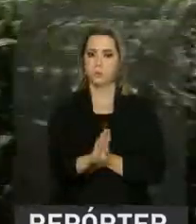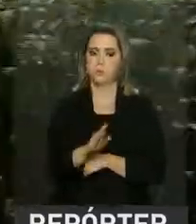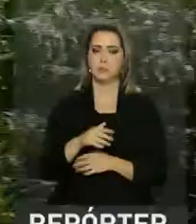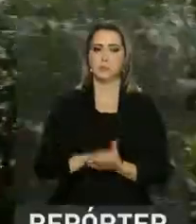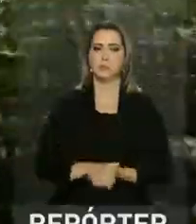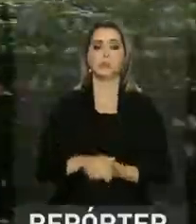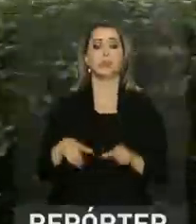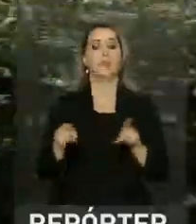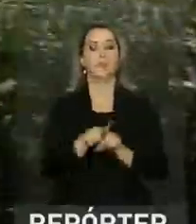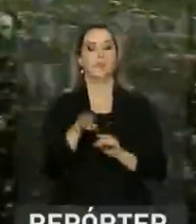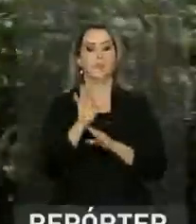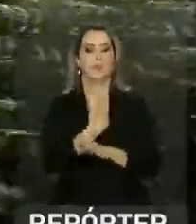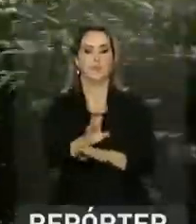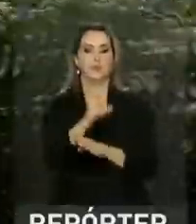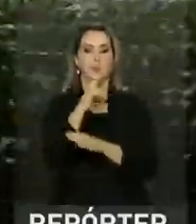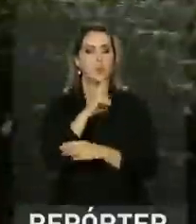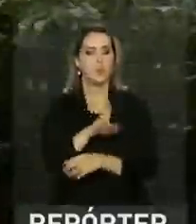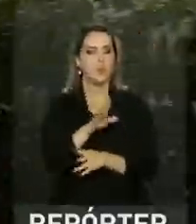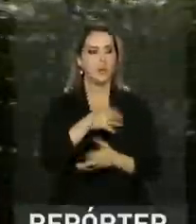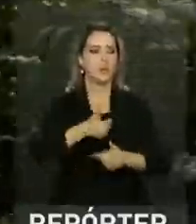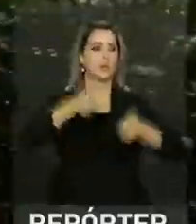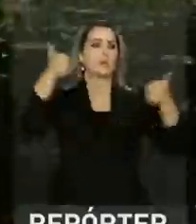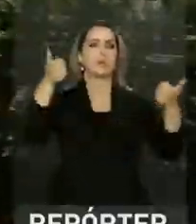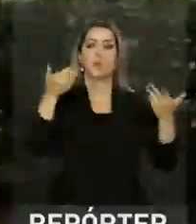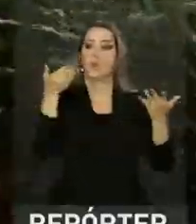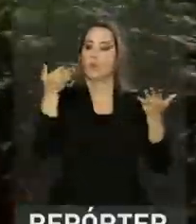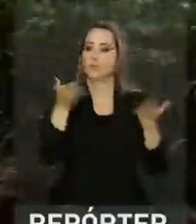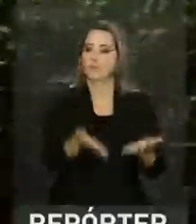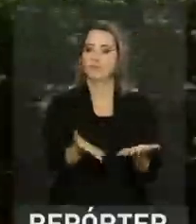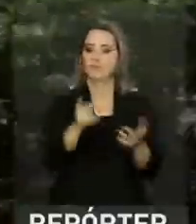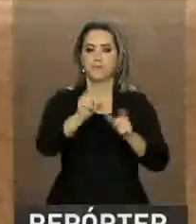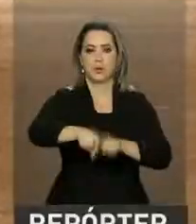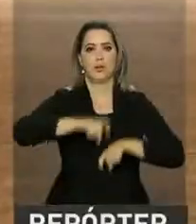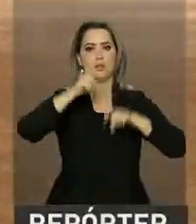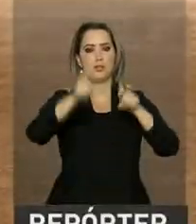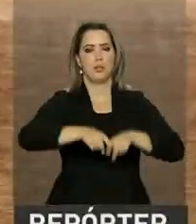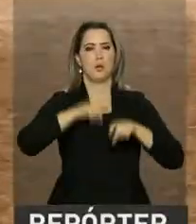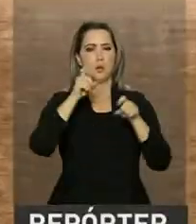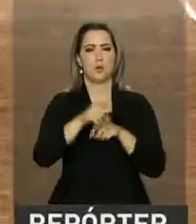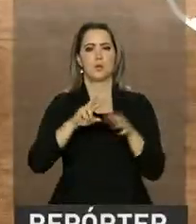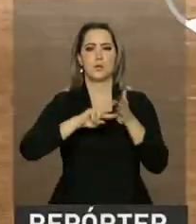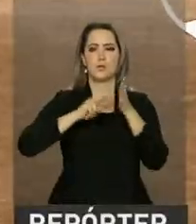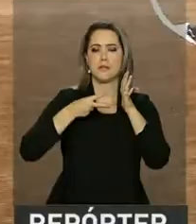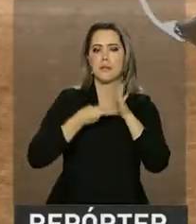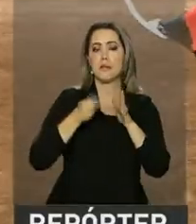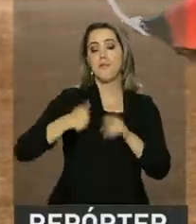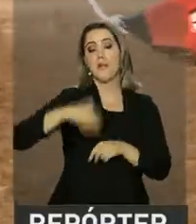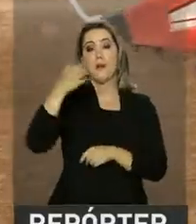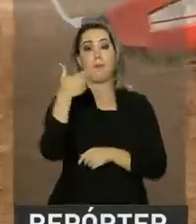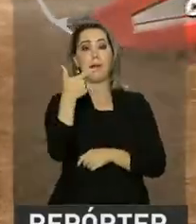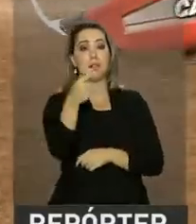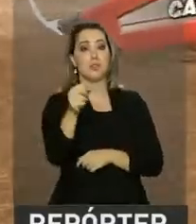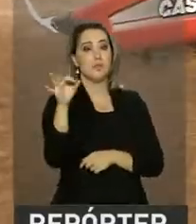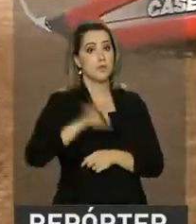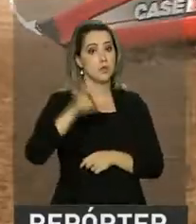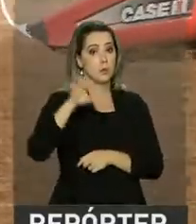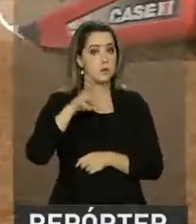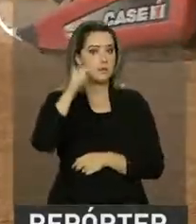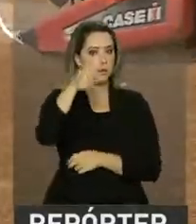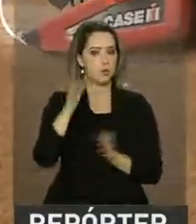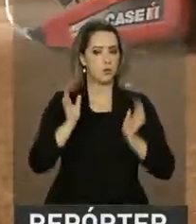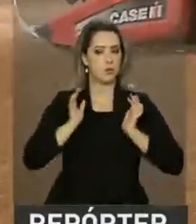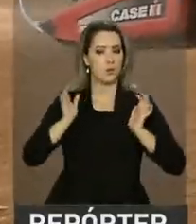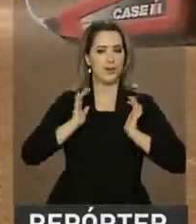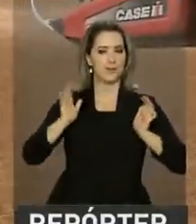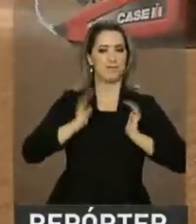deve contribuir para resultados ainda melhores o agronegócio responde por mais de 20% de todos os bens